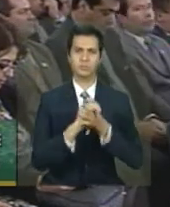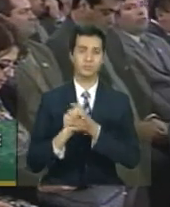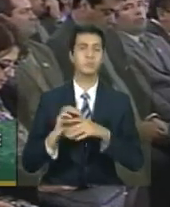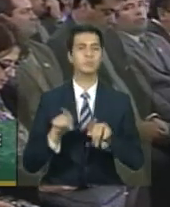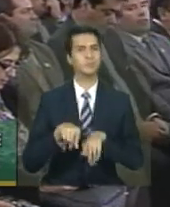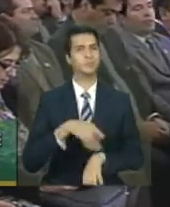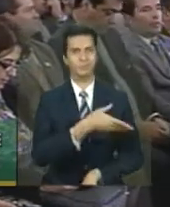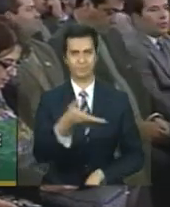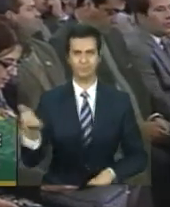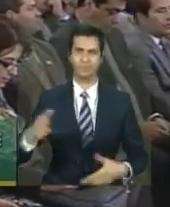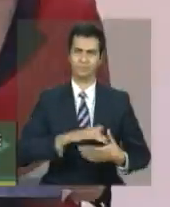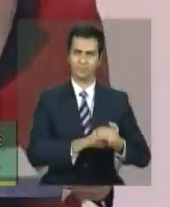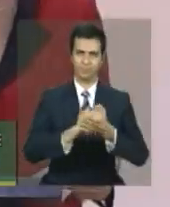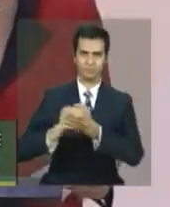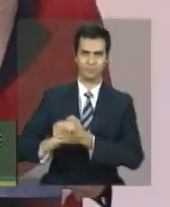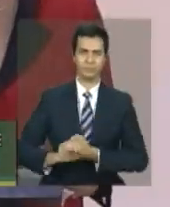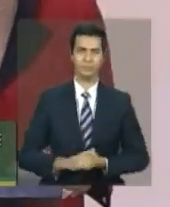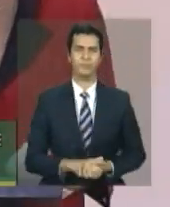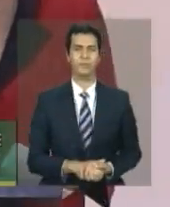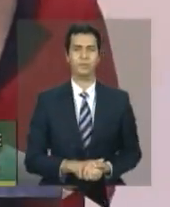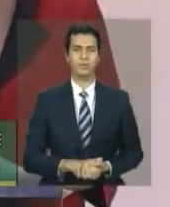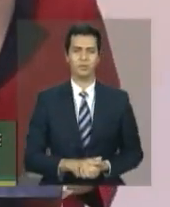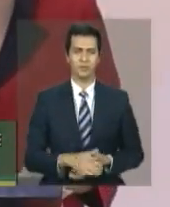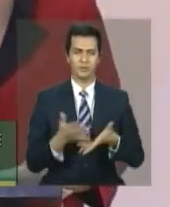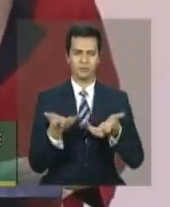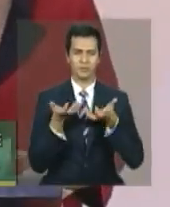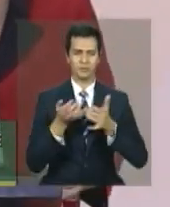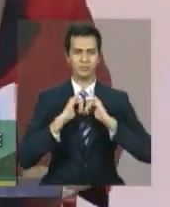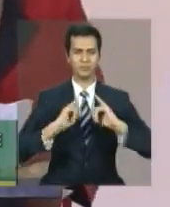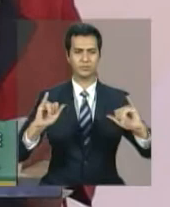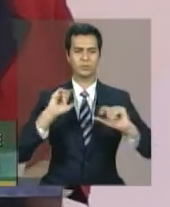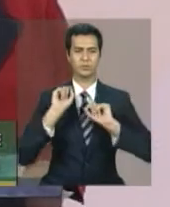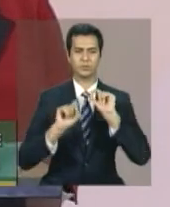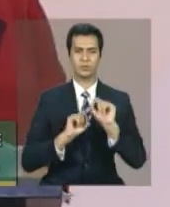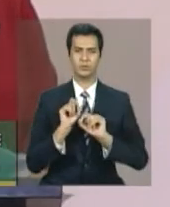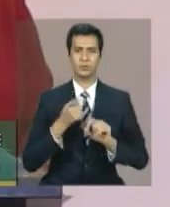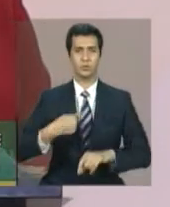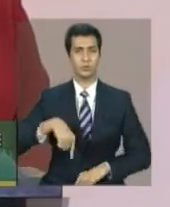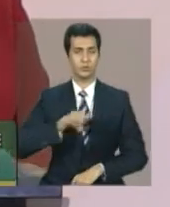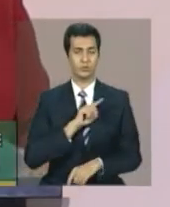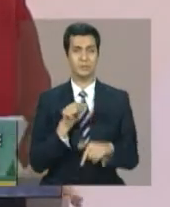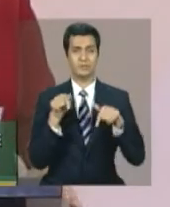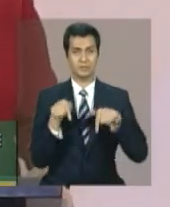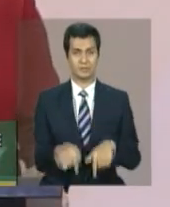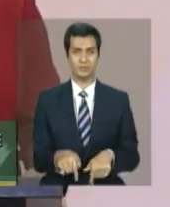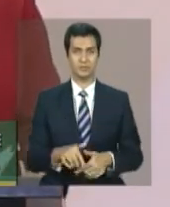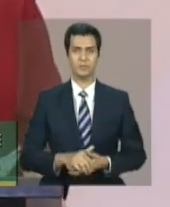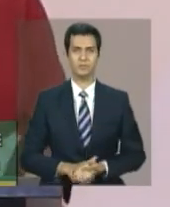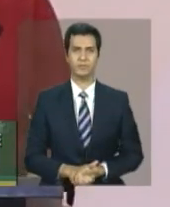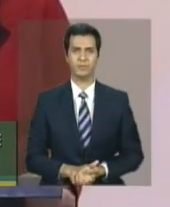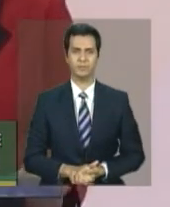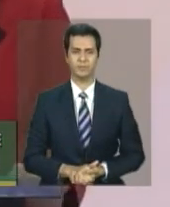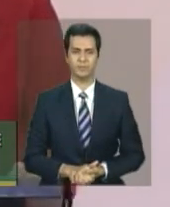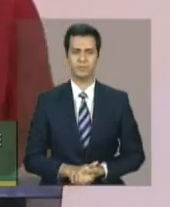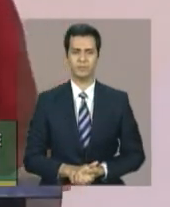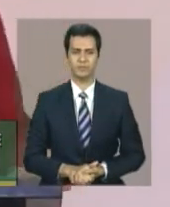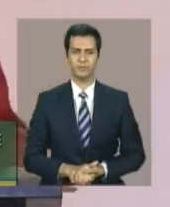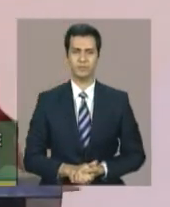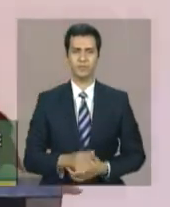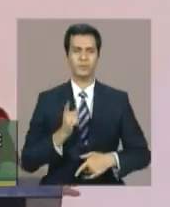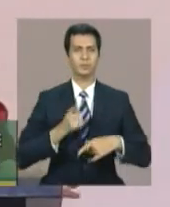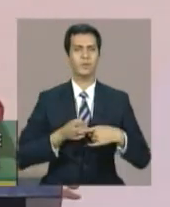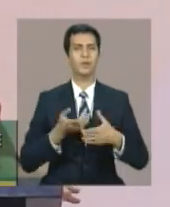queria dizer que nós estamos aqui para garantir